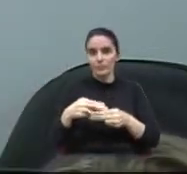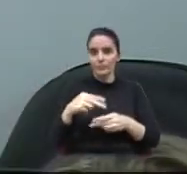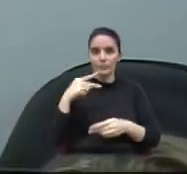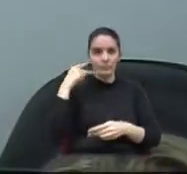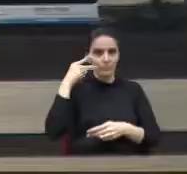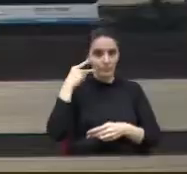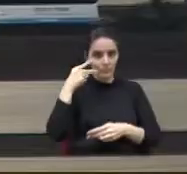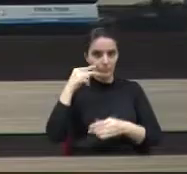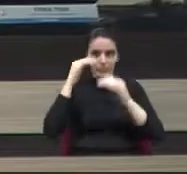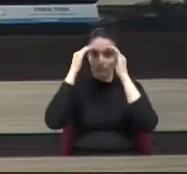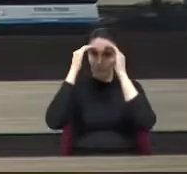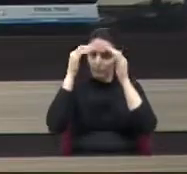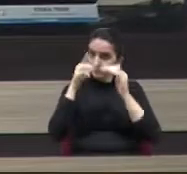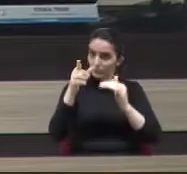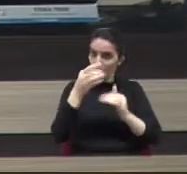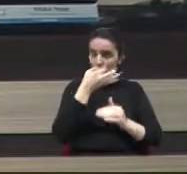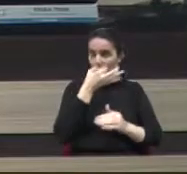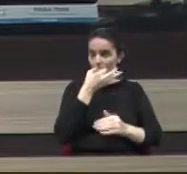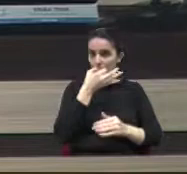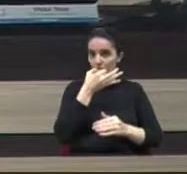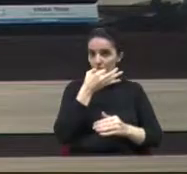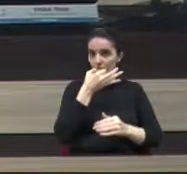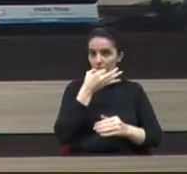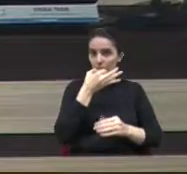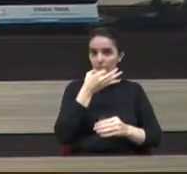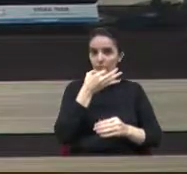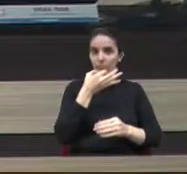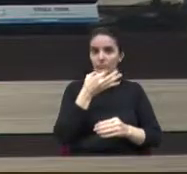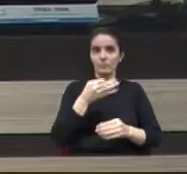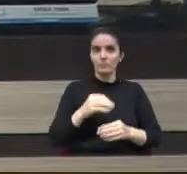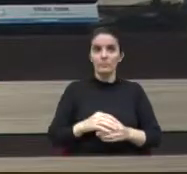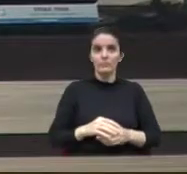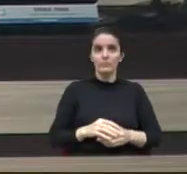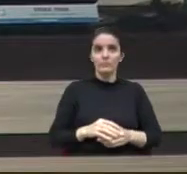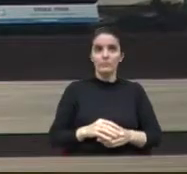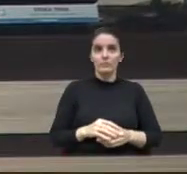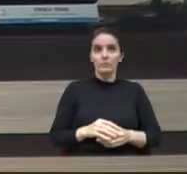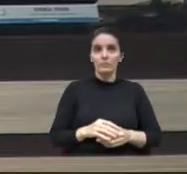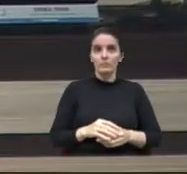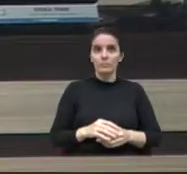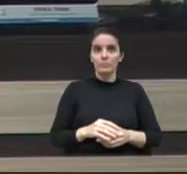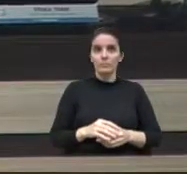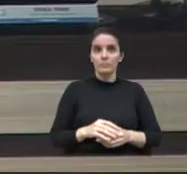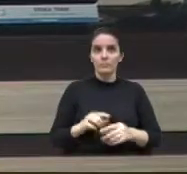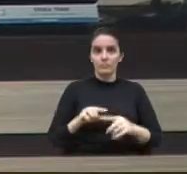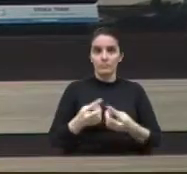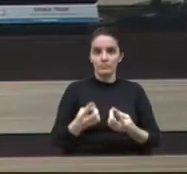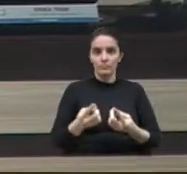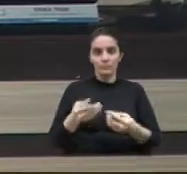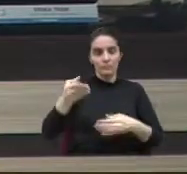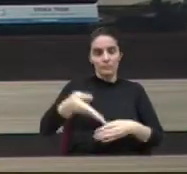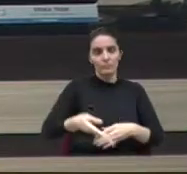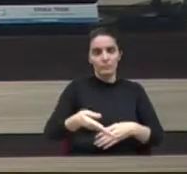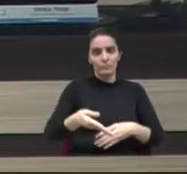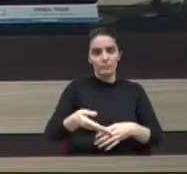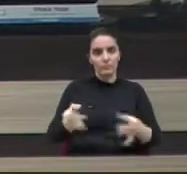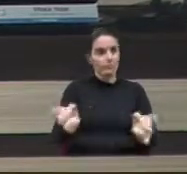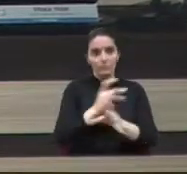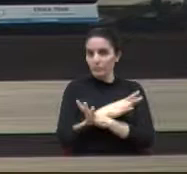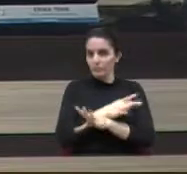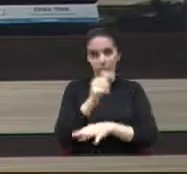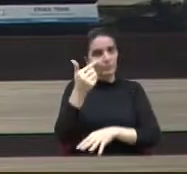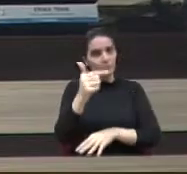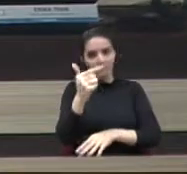respeito mais uma vez o que o senhor está dizendo. Questão de ordem, nesse assunto está encerrado, não vai ter